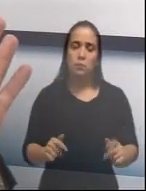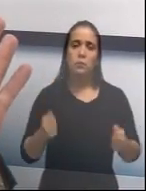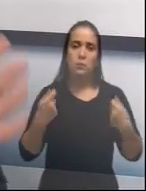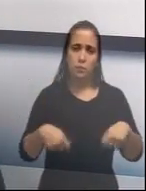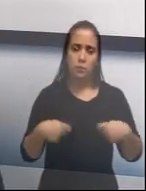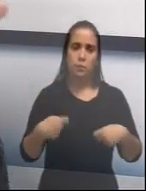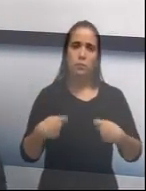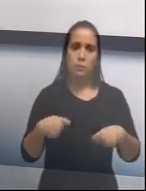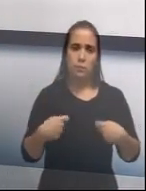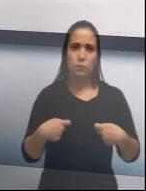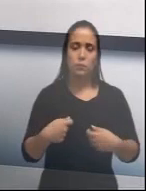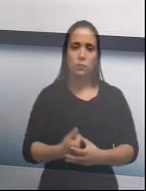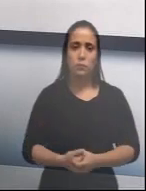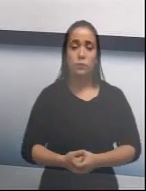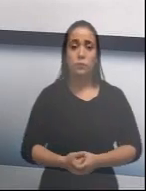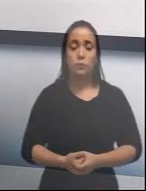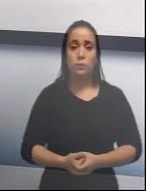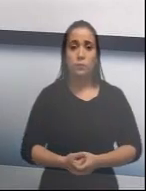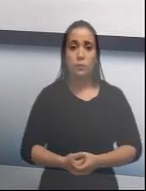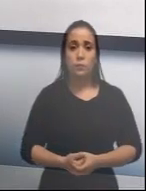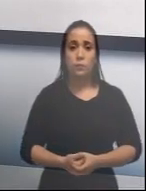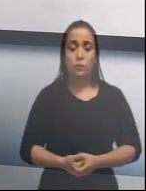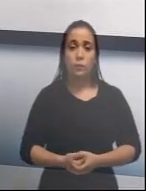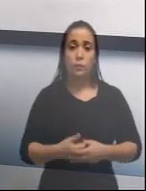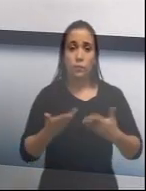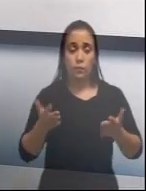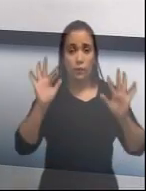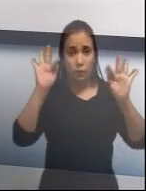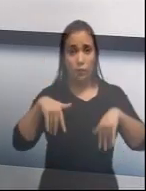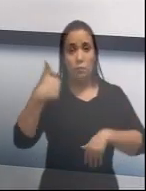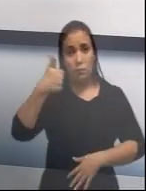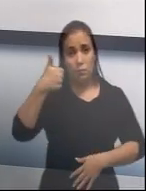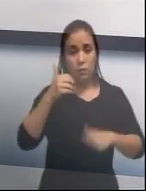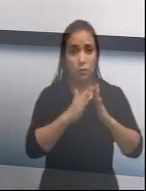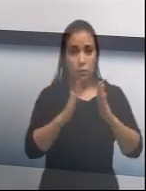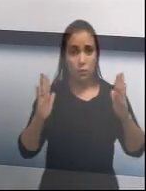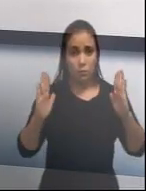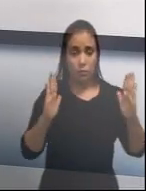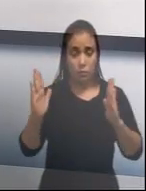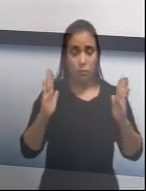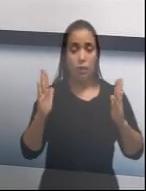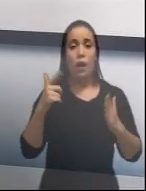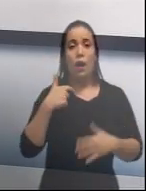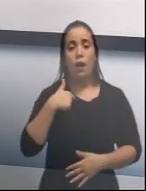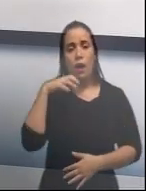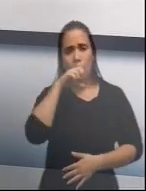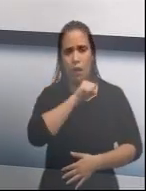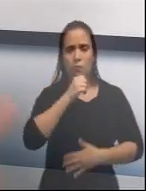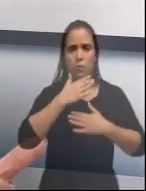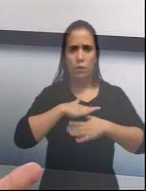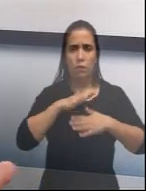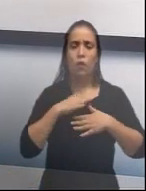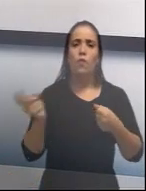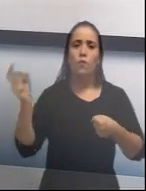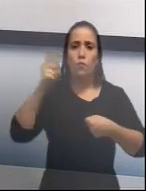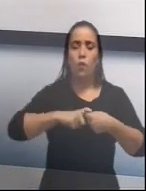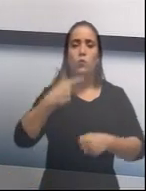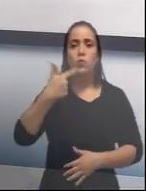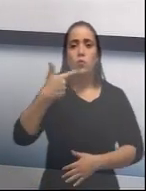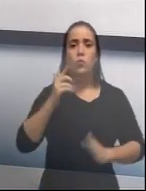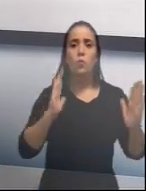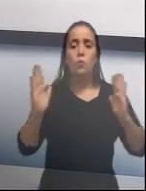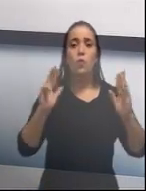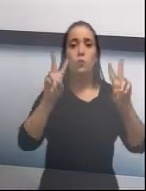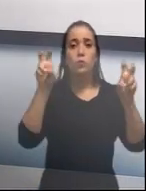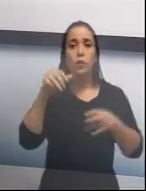né? Mas é isso aí. Eu infelizmente, terminou, né? Acabou o primeiro bloco. Eu vou para um rápido intervalo e volto no segundo bloco com o Luiz